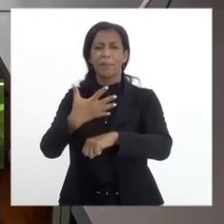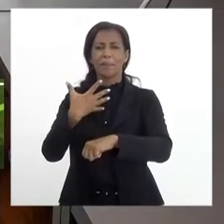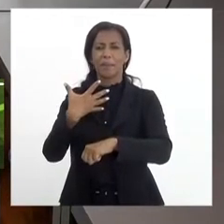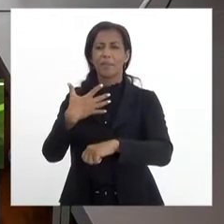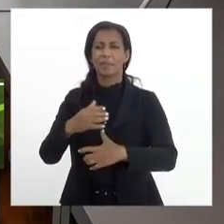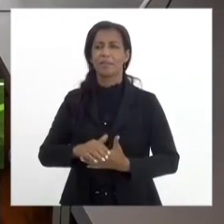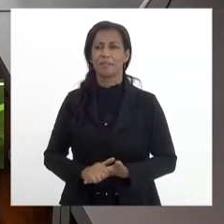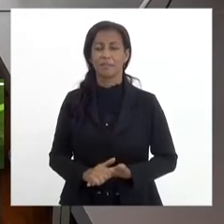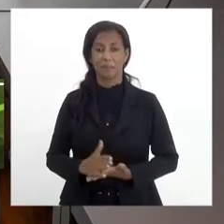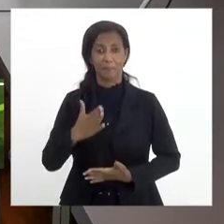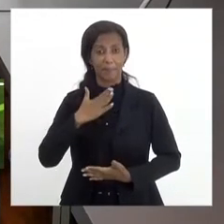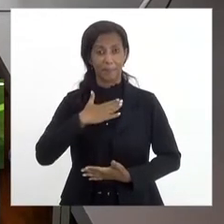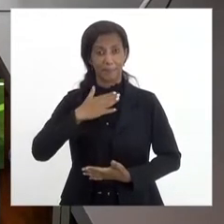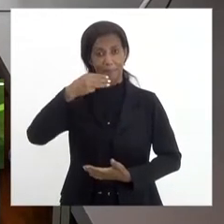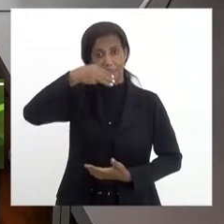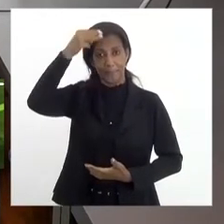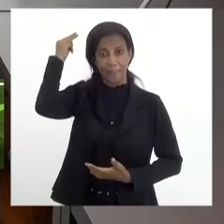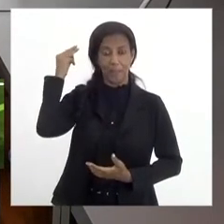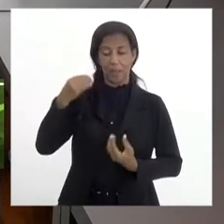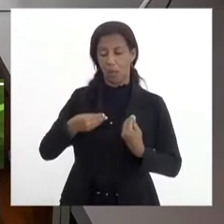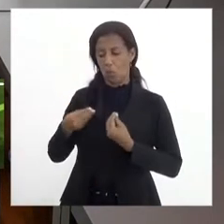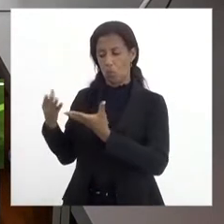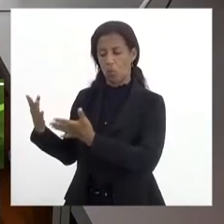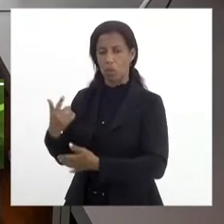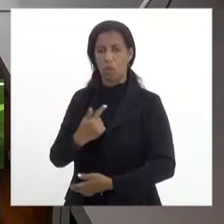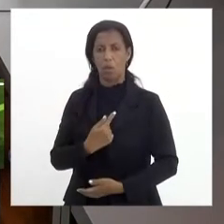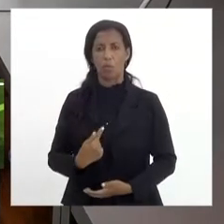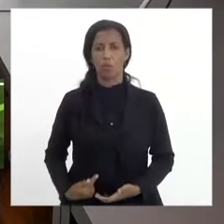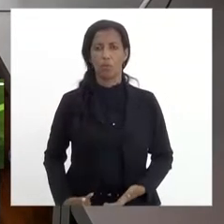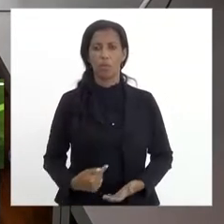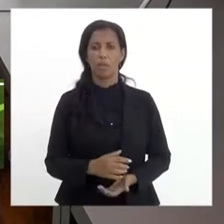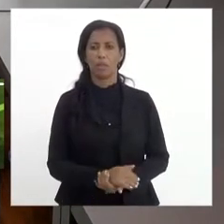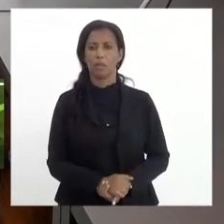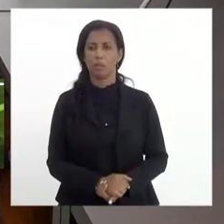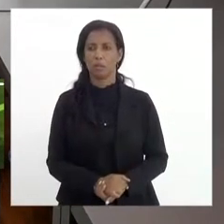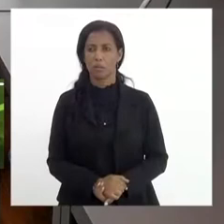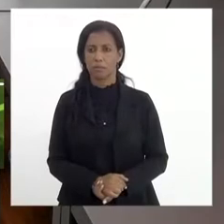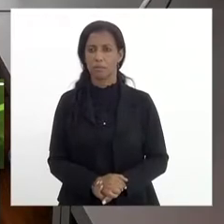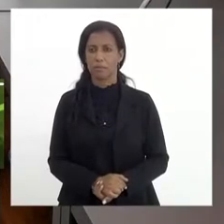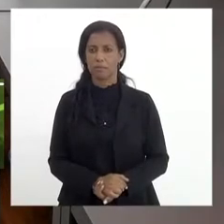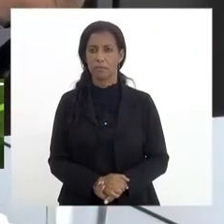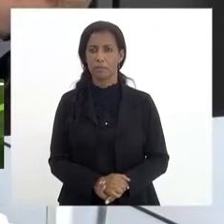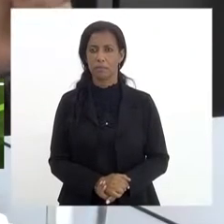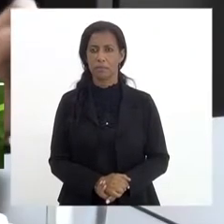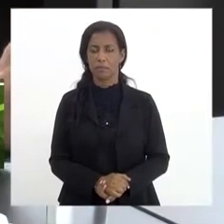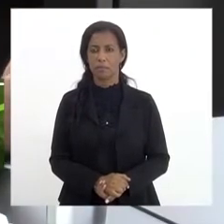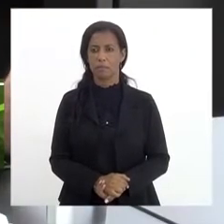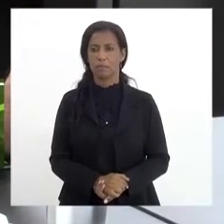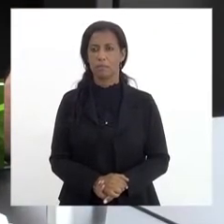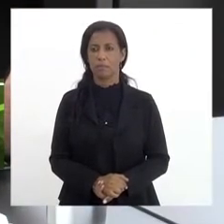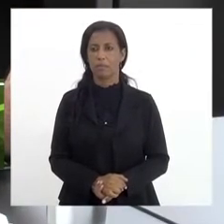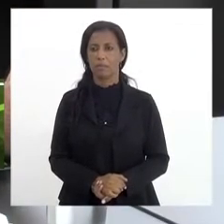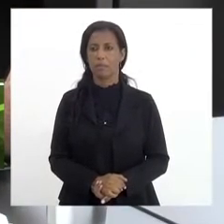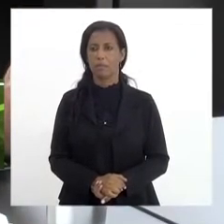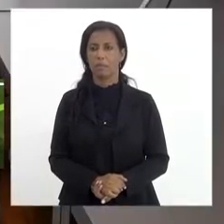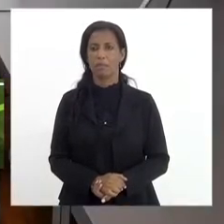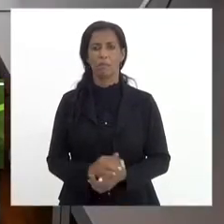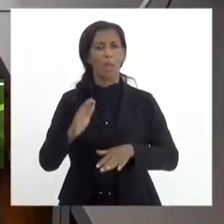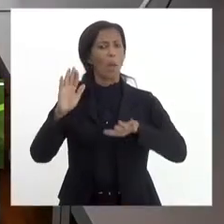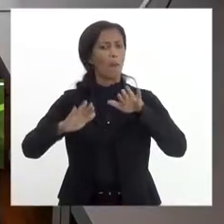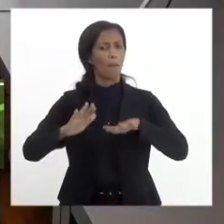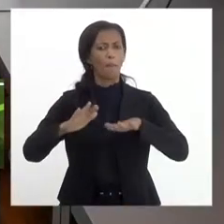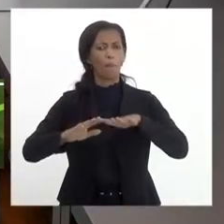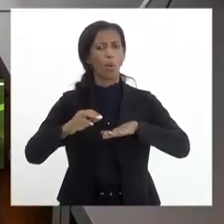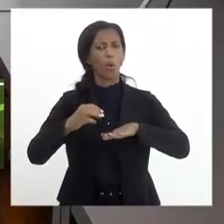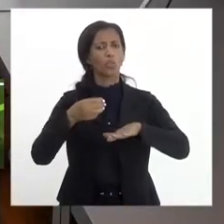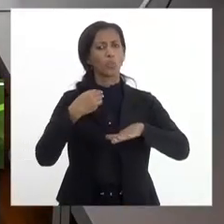exposição para o senhor, para escrito? Que eu vou entregar isso ao governador. Mas eu escrevo hoje mesmo, eu escrevo para ele com cópia para o senhor, como é que o senhor quer? Tanto faz, ou para o